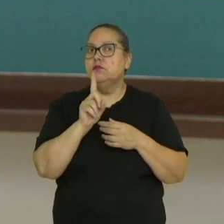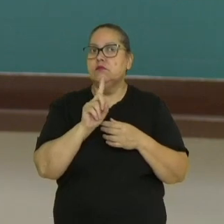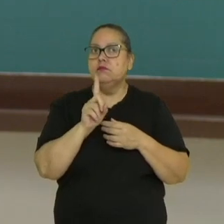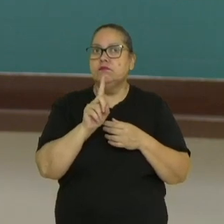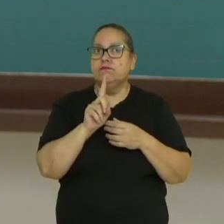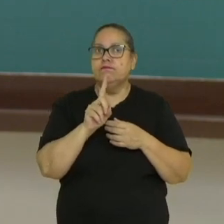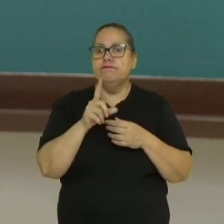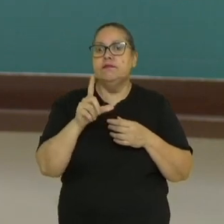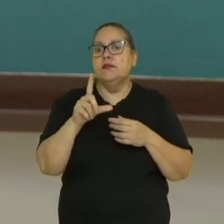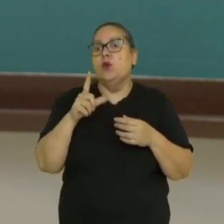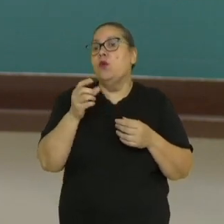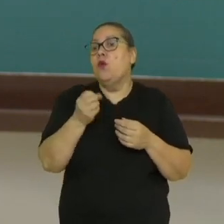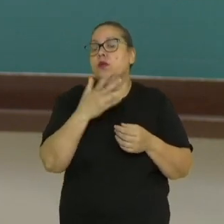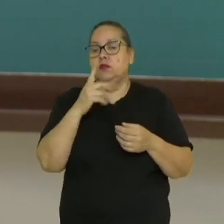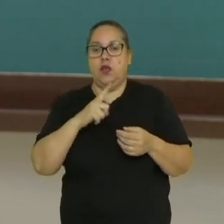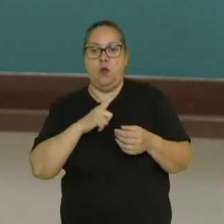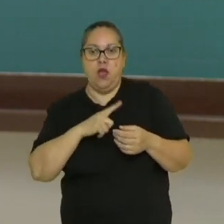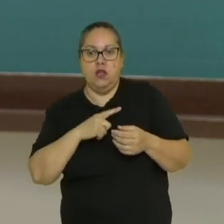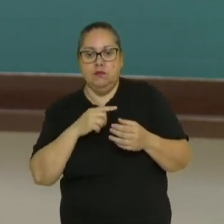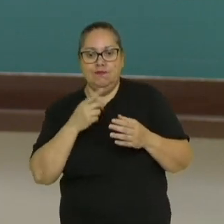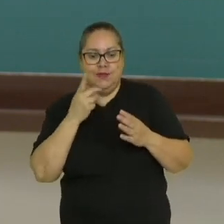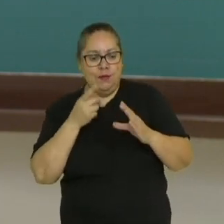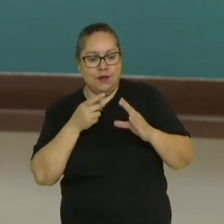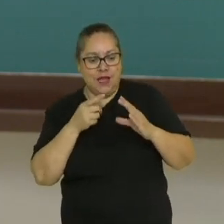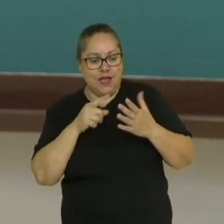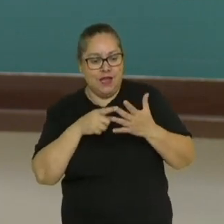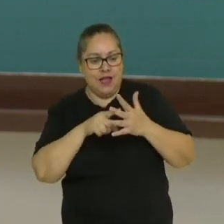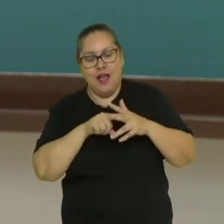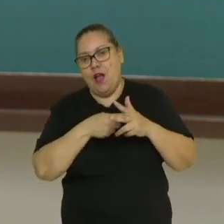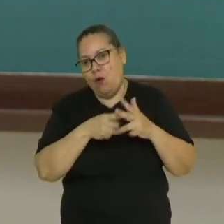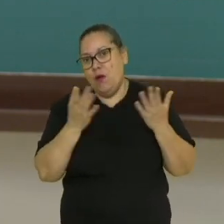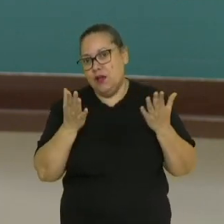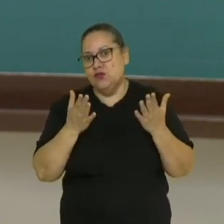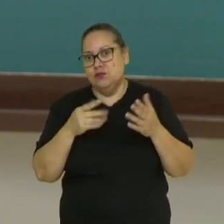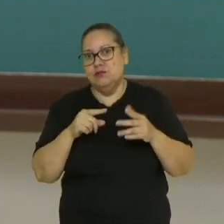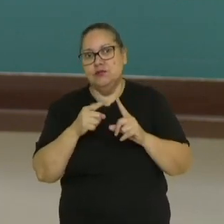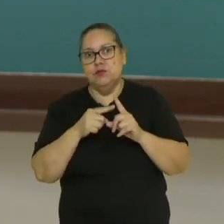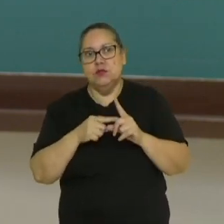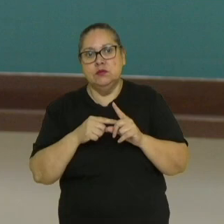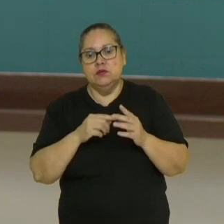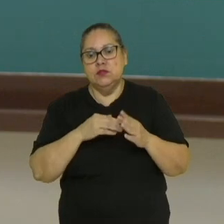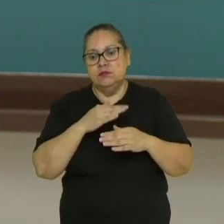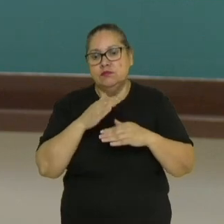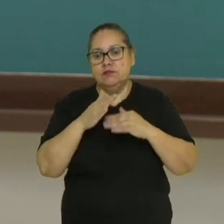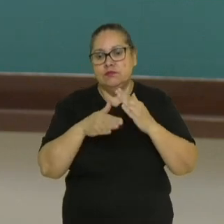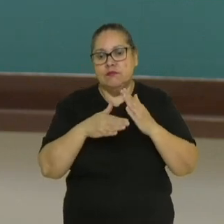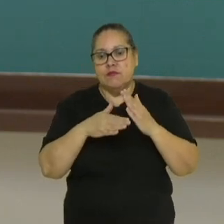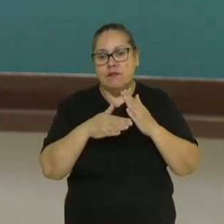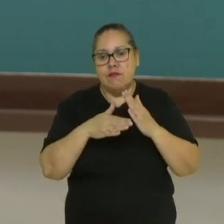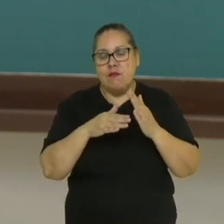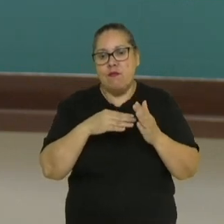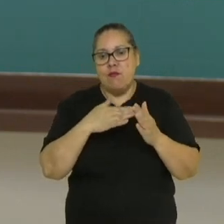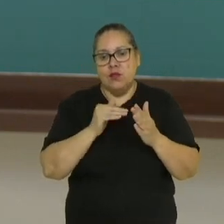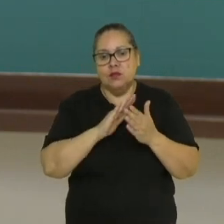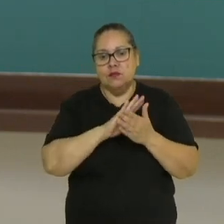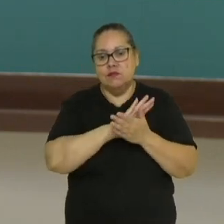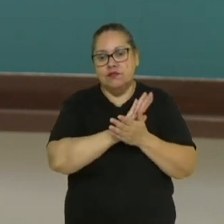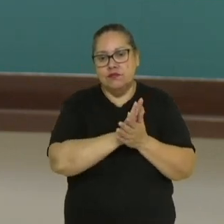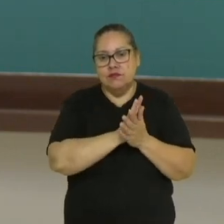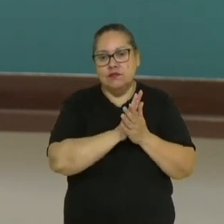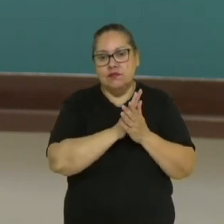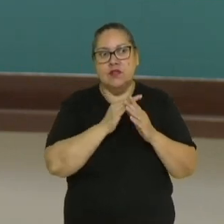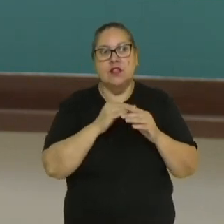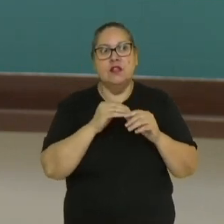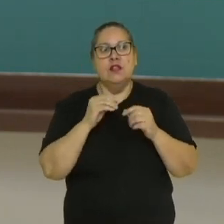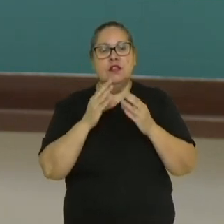Quando tem um erro e não dá para reparar esse erro, a célula vai passar por um processo de morte programada, ou seja,